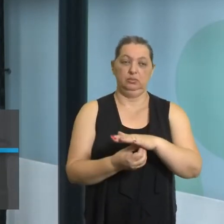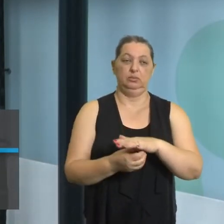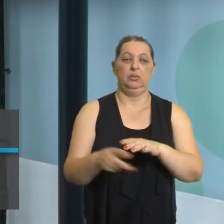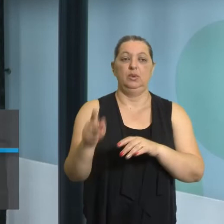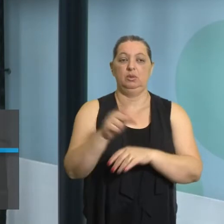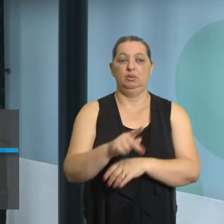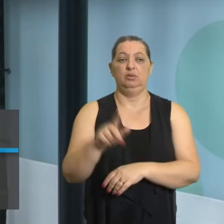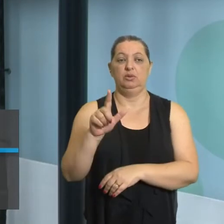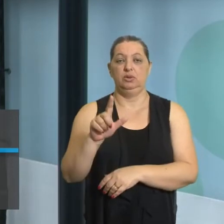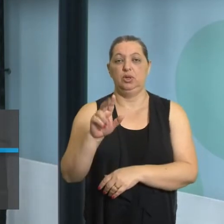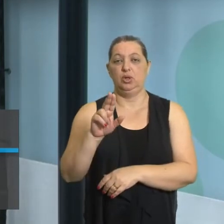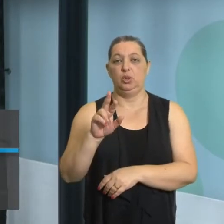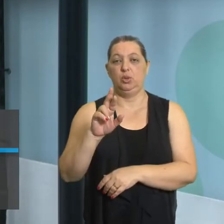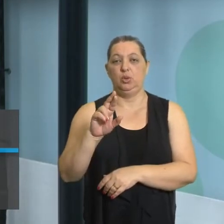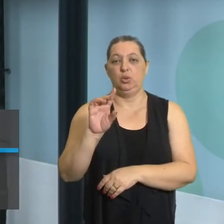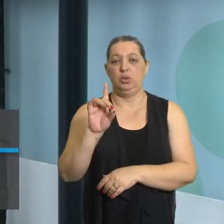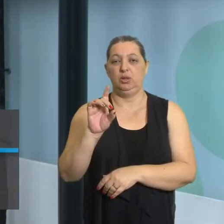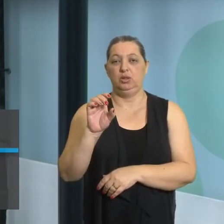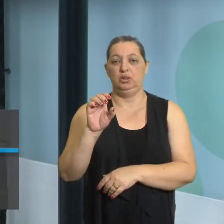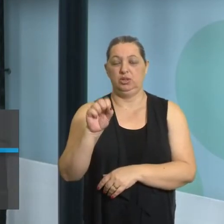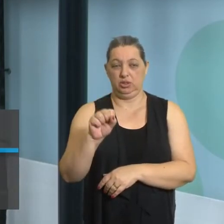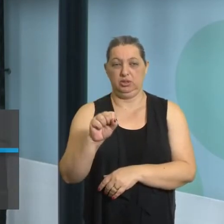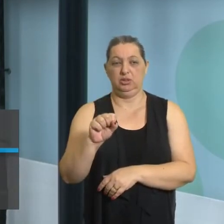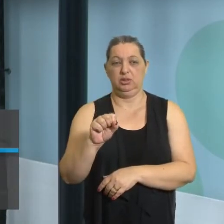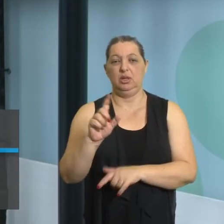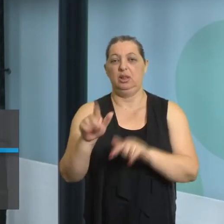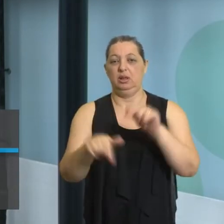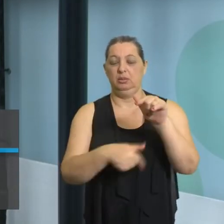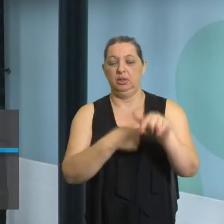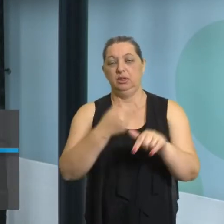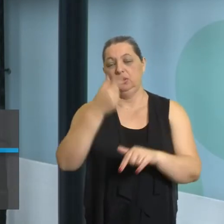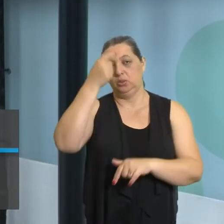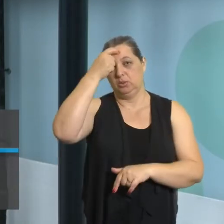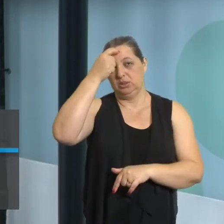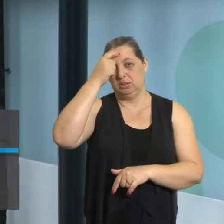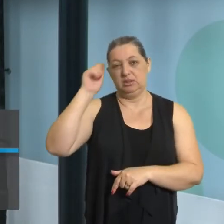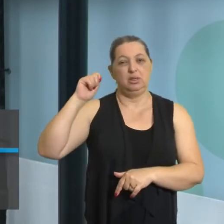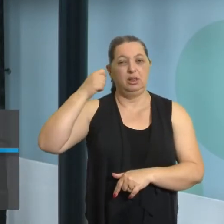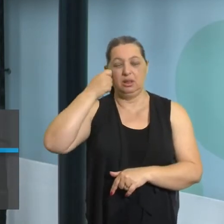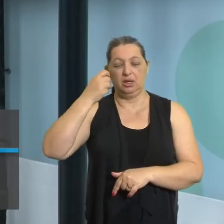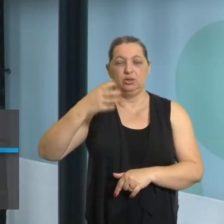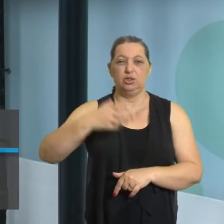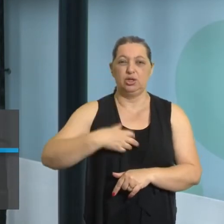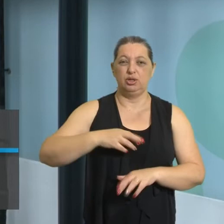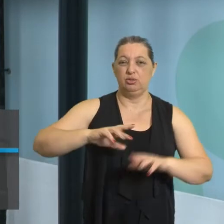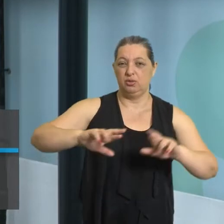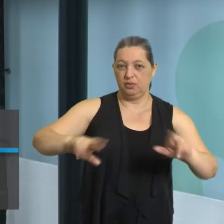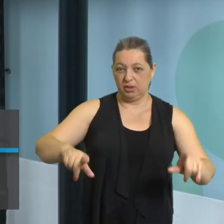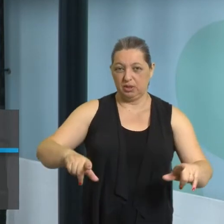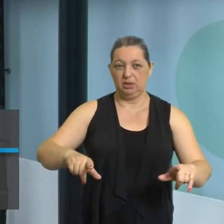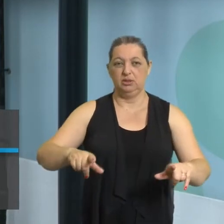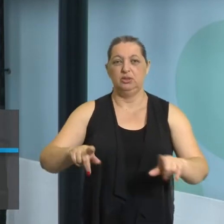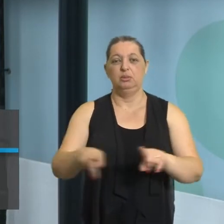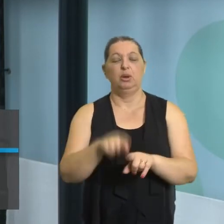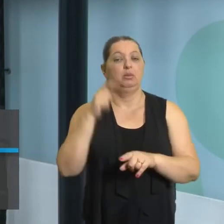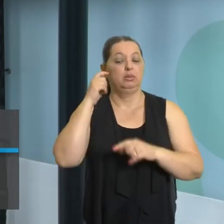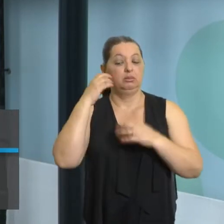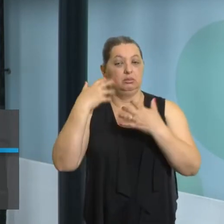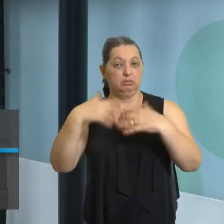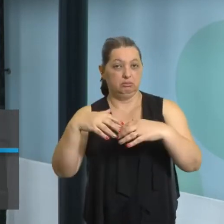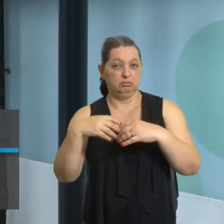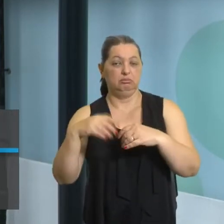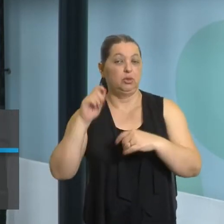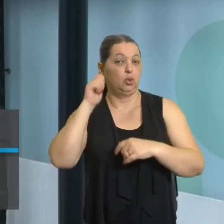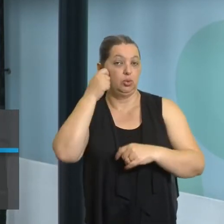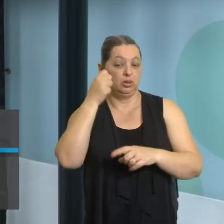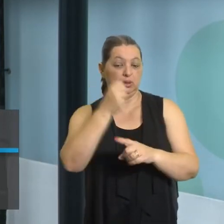Professora Lurdes aqui acabou de falar que ela tá trabalhando a consciência negra de uma forma diferente proporcionando aos estudantes uma reflexão sobre o